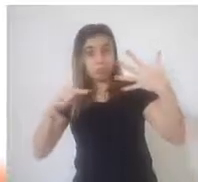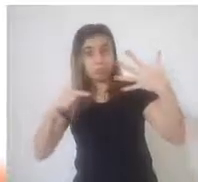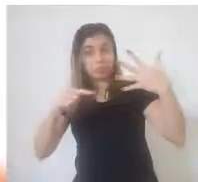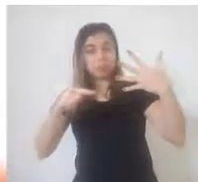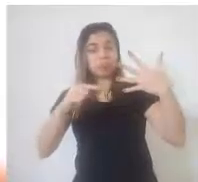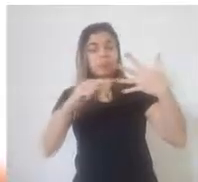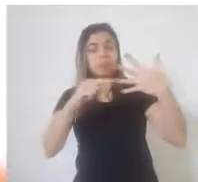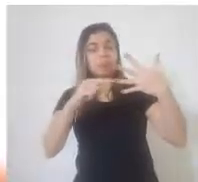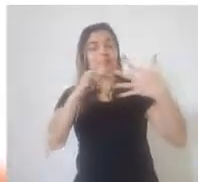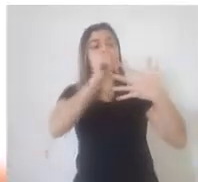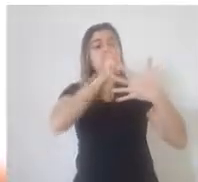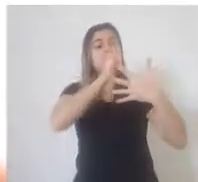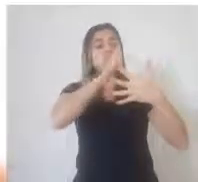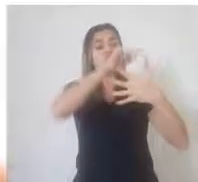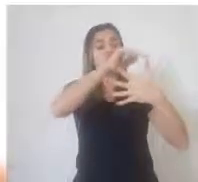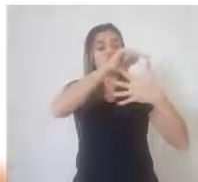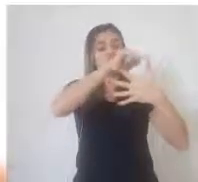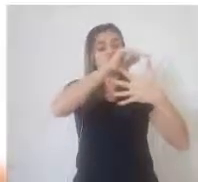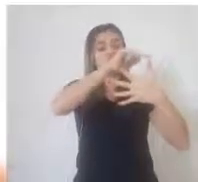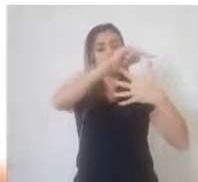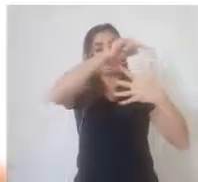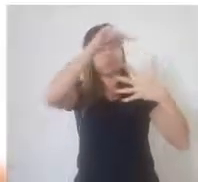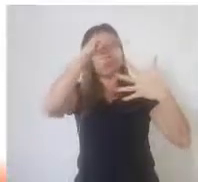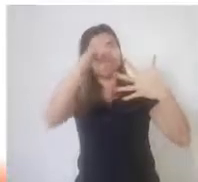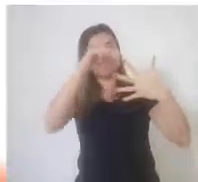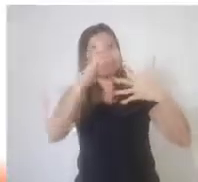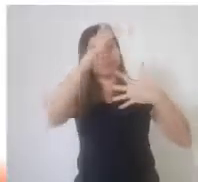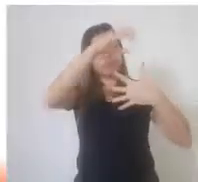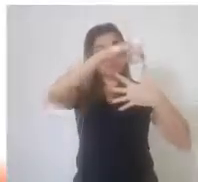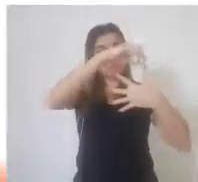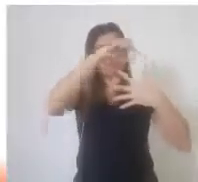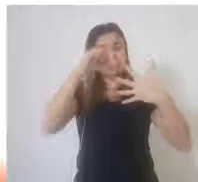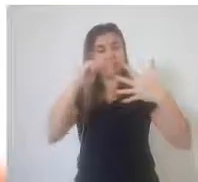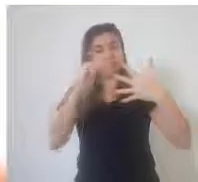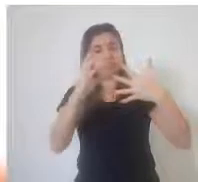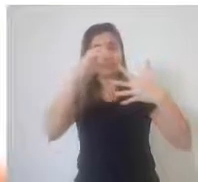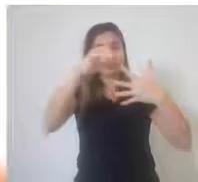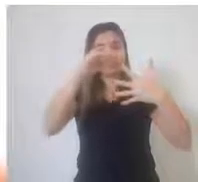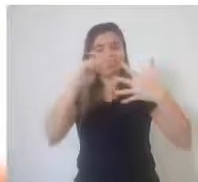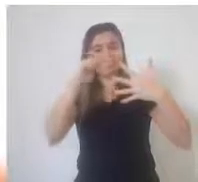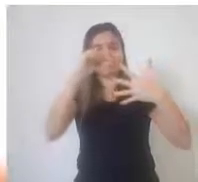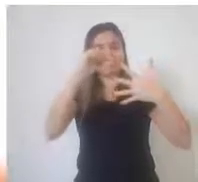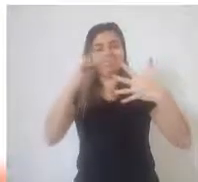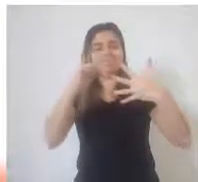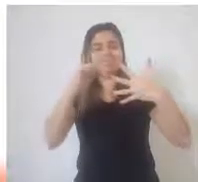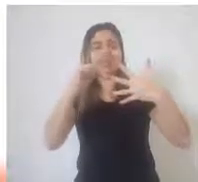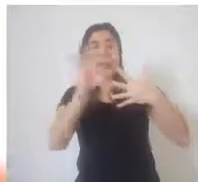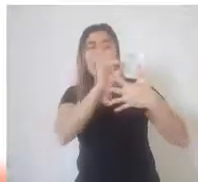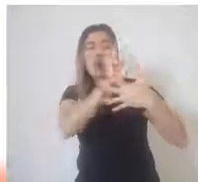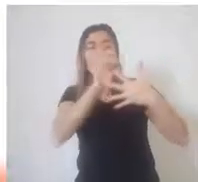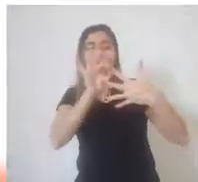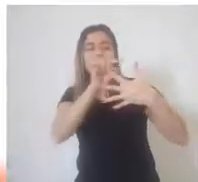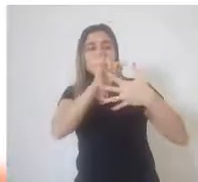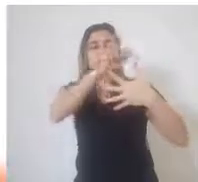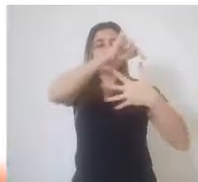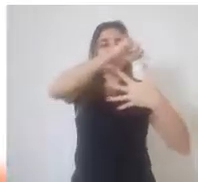Nesse slide, eu trouxe uma imagem de um processo, dos dois processos que a gente está